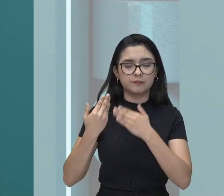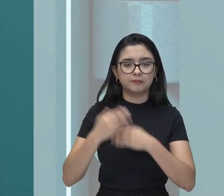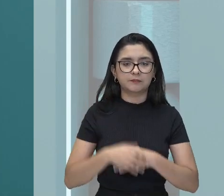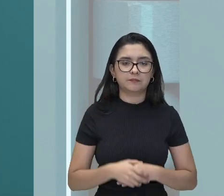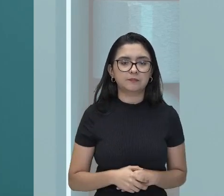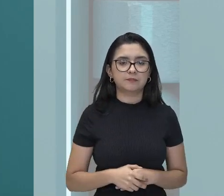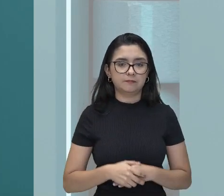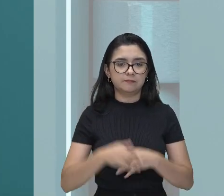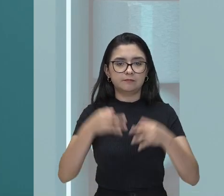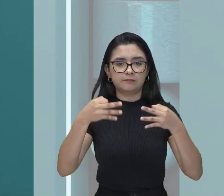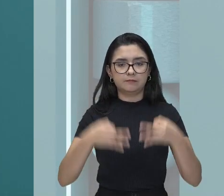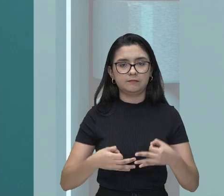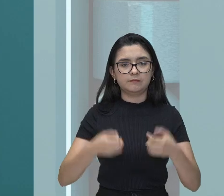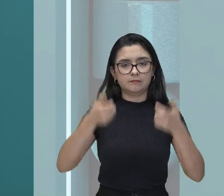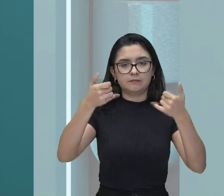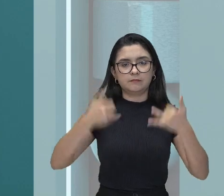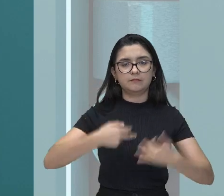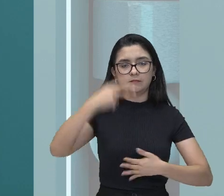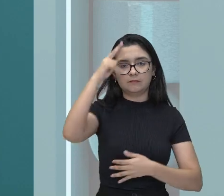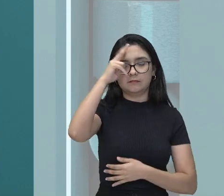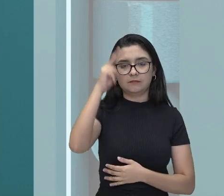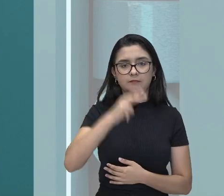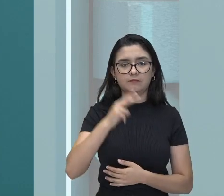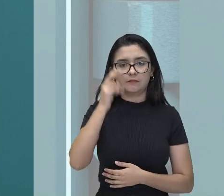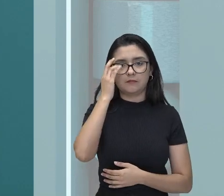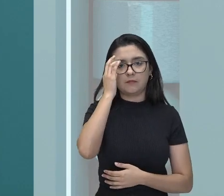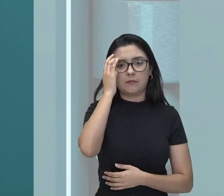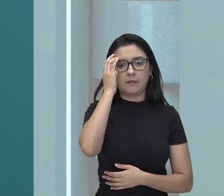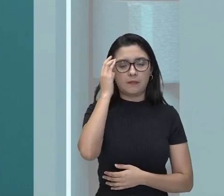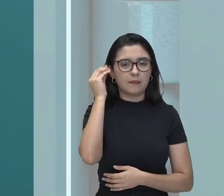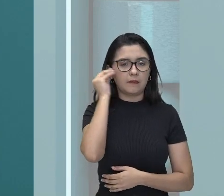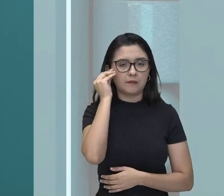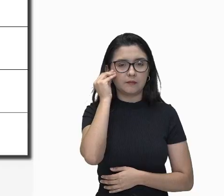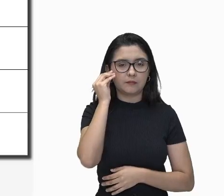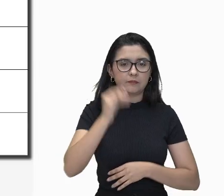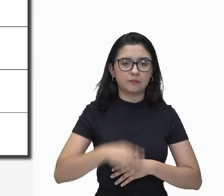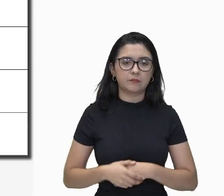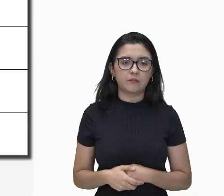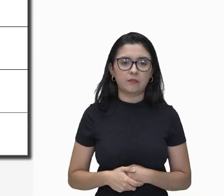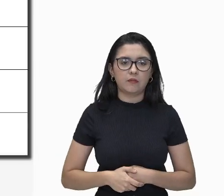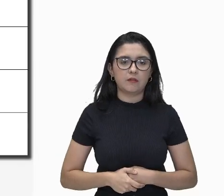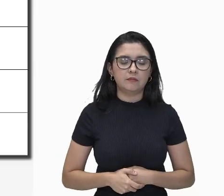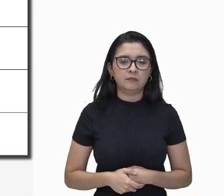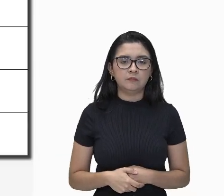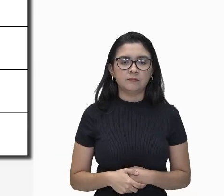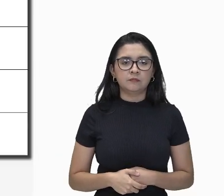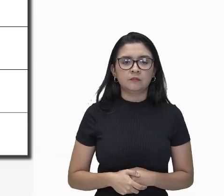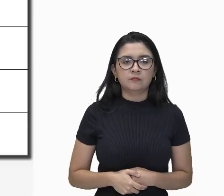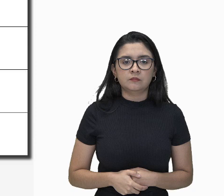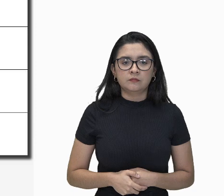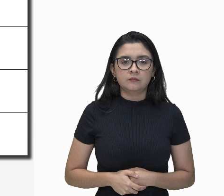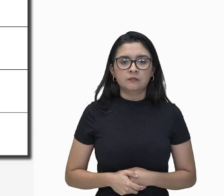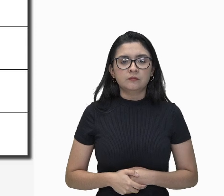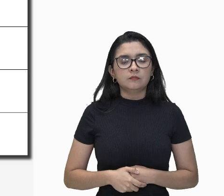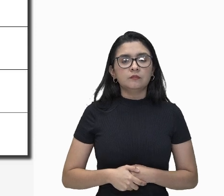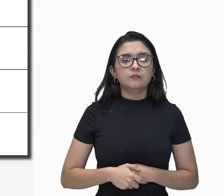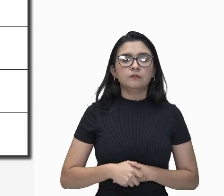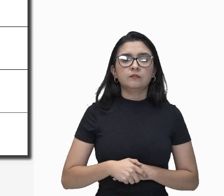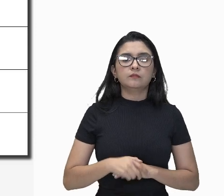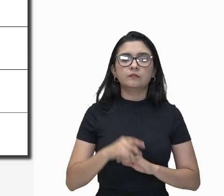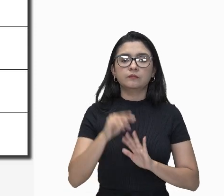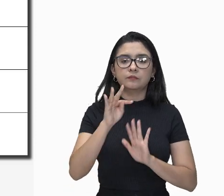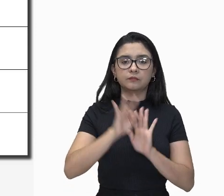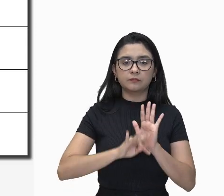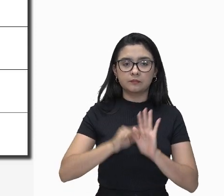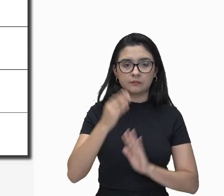da contagem das histórias. Vamos então ver esse verbo aqui conjugado. Vamos comigo. El pretérito imperfecto